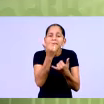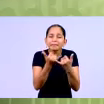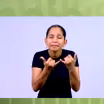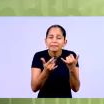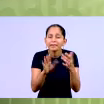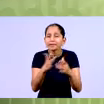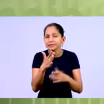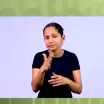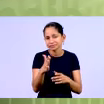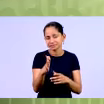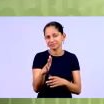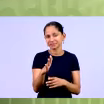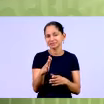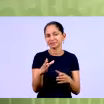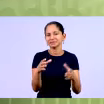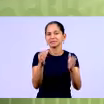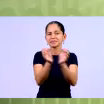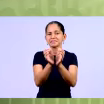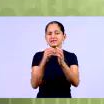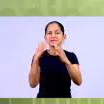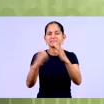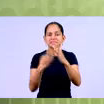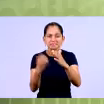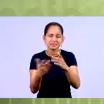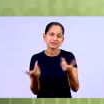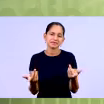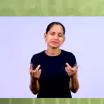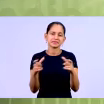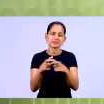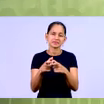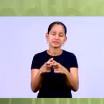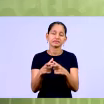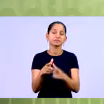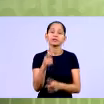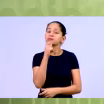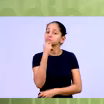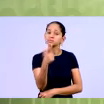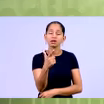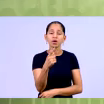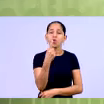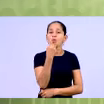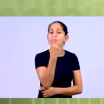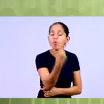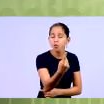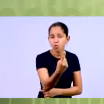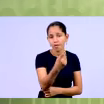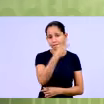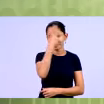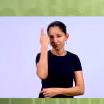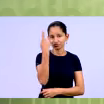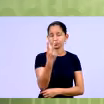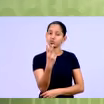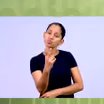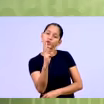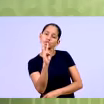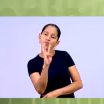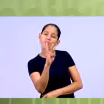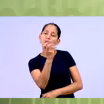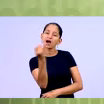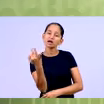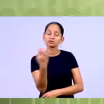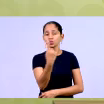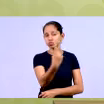parecidas às sociedades limitadas. A diferença é que não teremos sociedade, teremos um empresário individual.